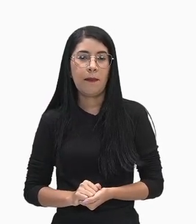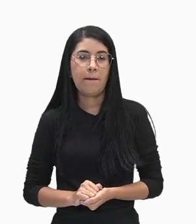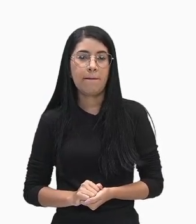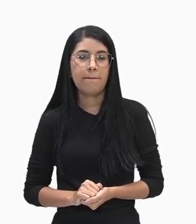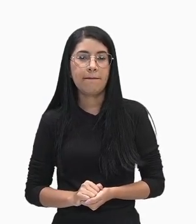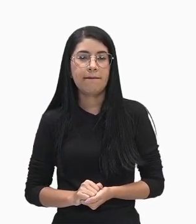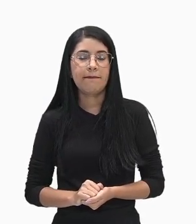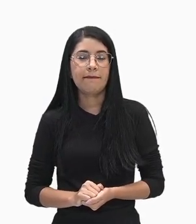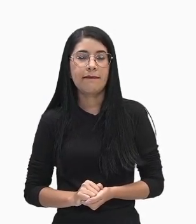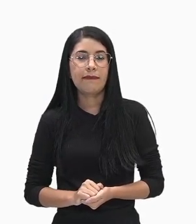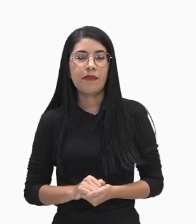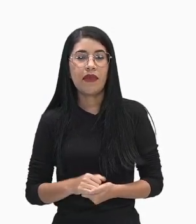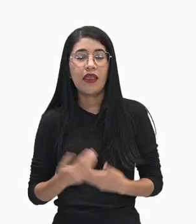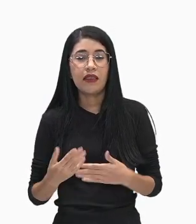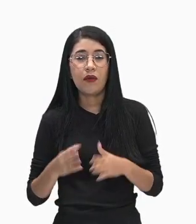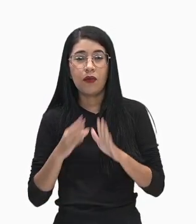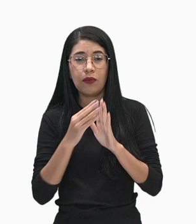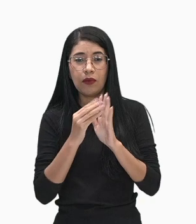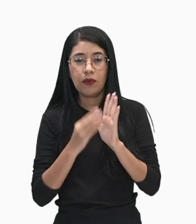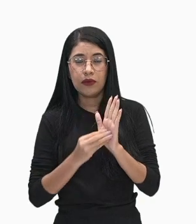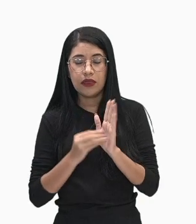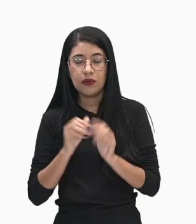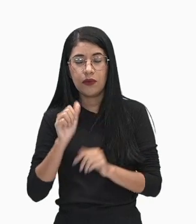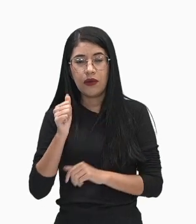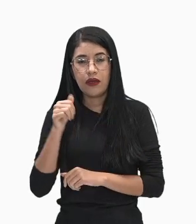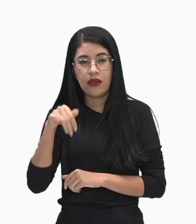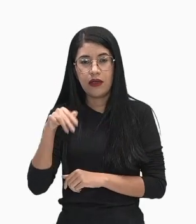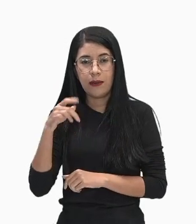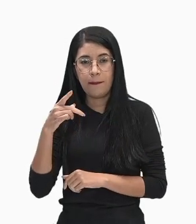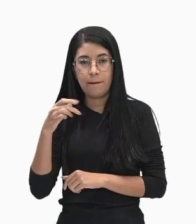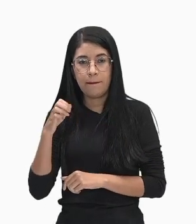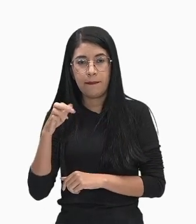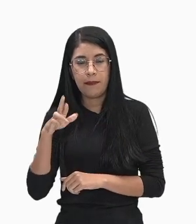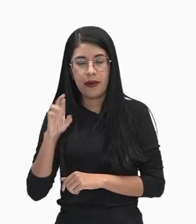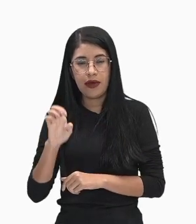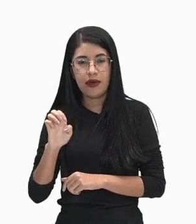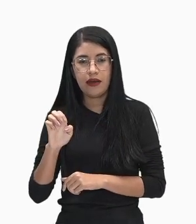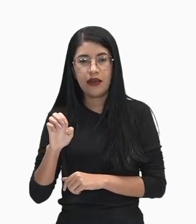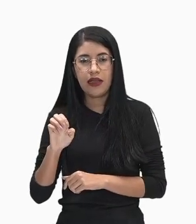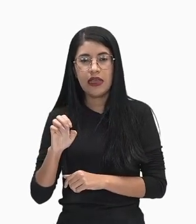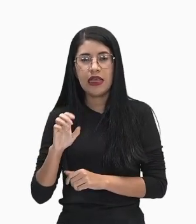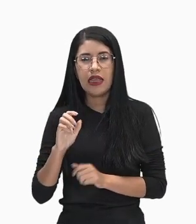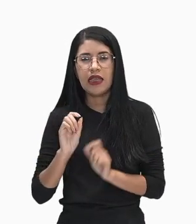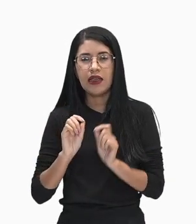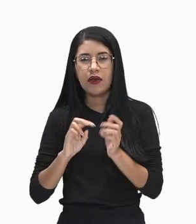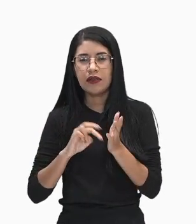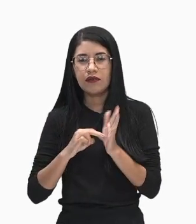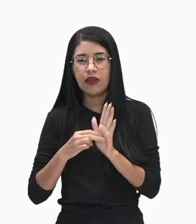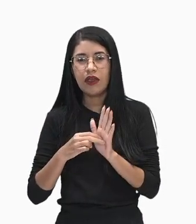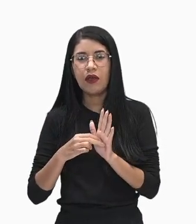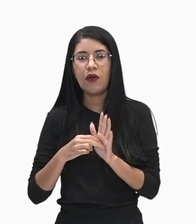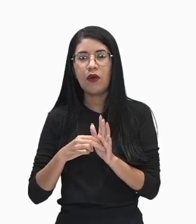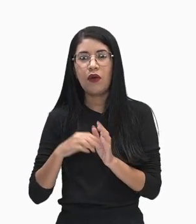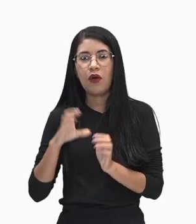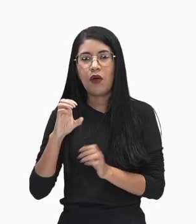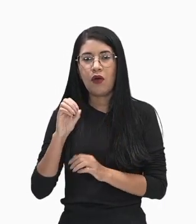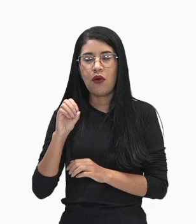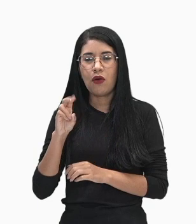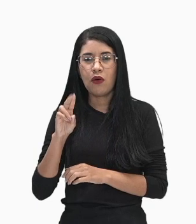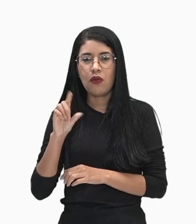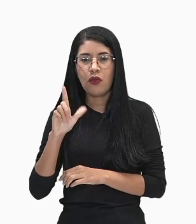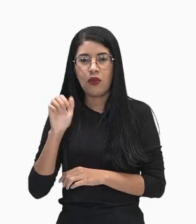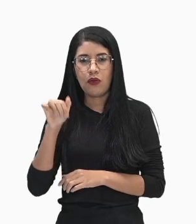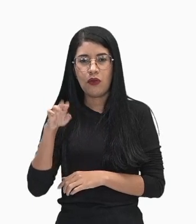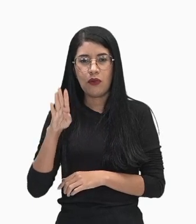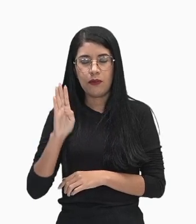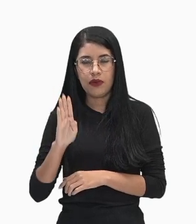a definição para um ampere é que um ampere vale 1 coulomb por segundo. Porque, claro, né? A gente acabou de ver que a intensidade da corrente